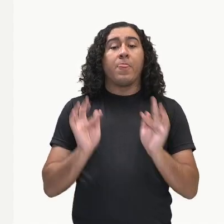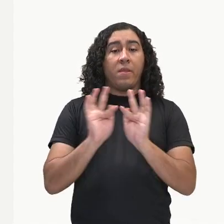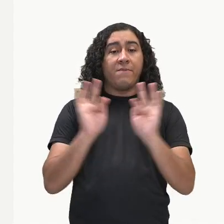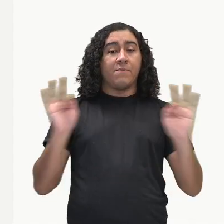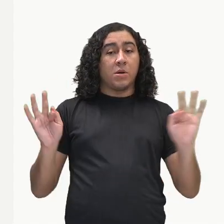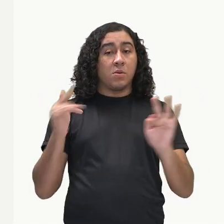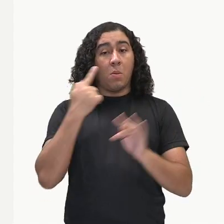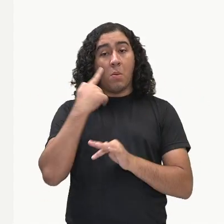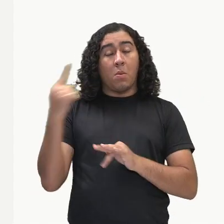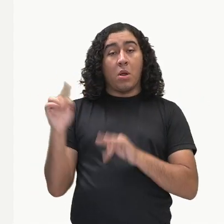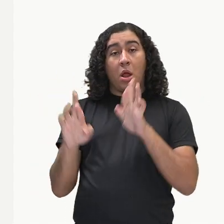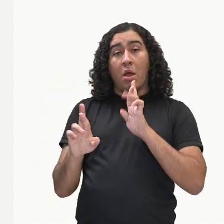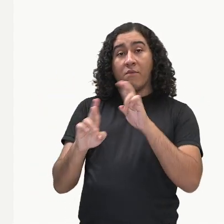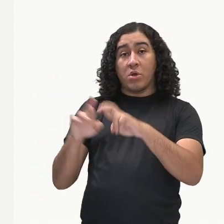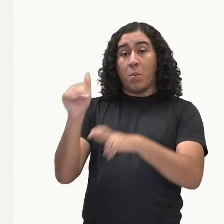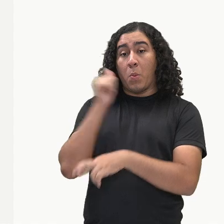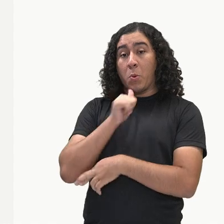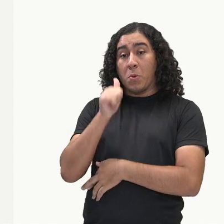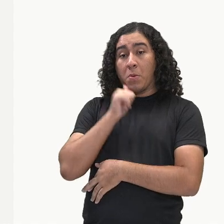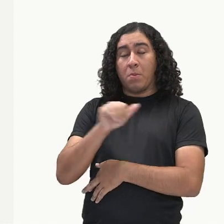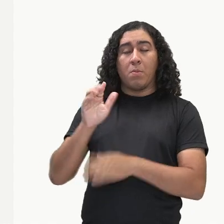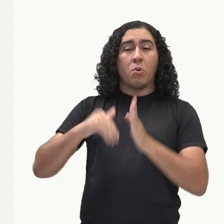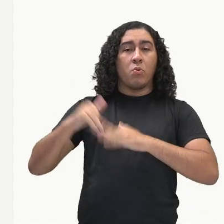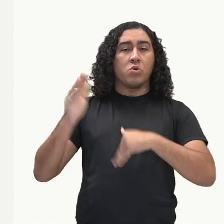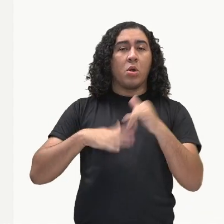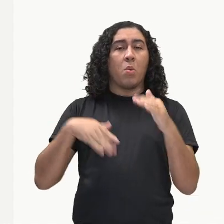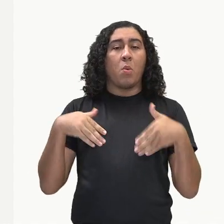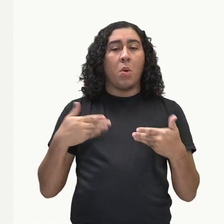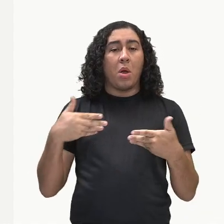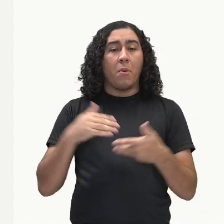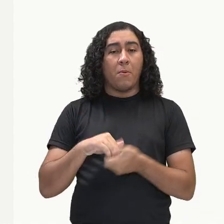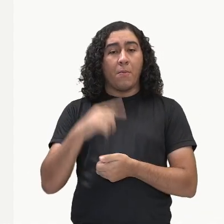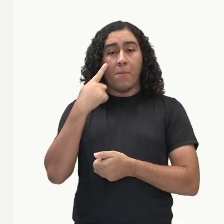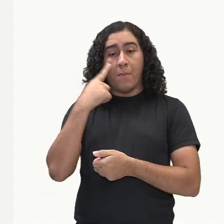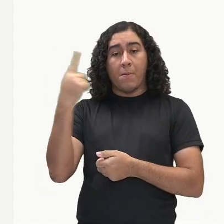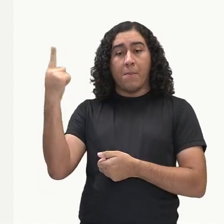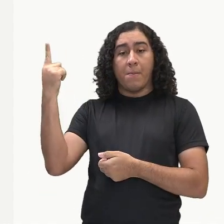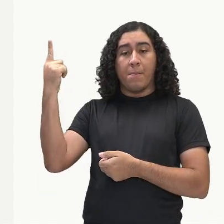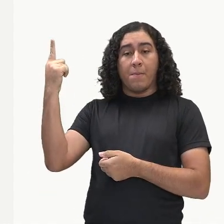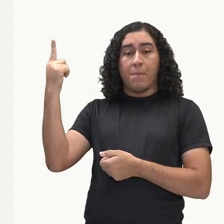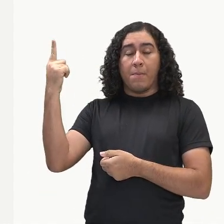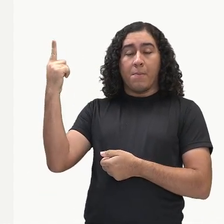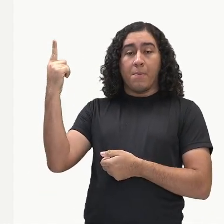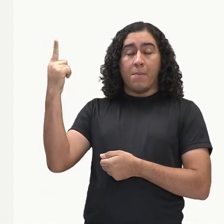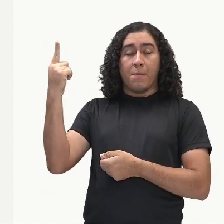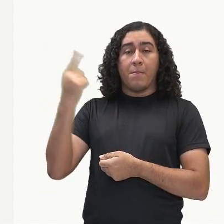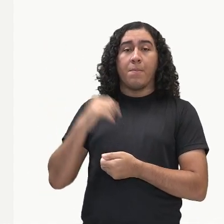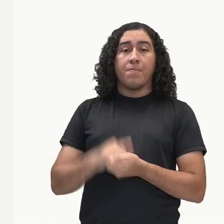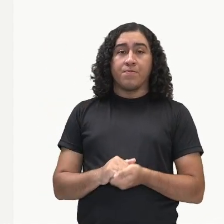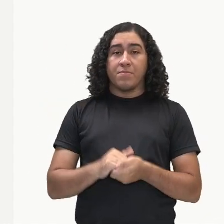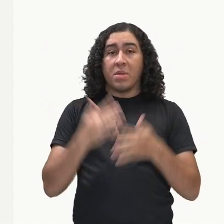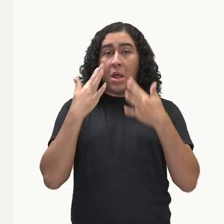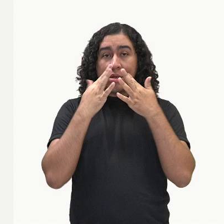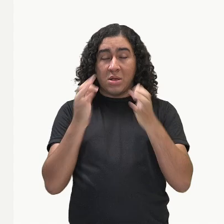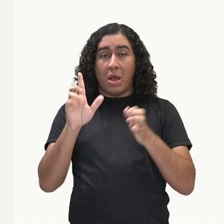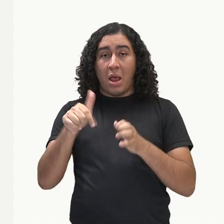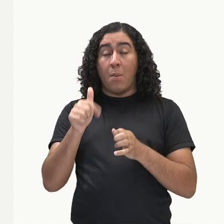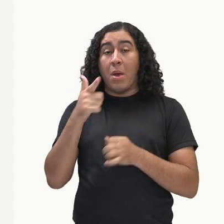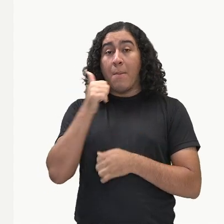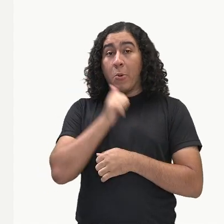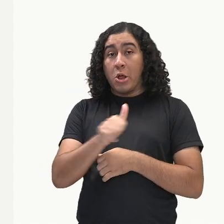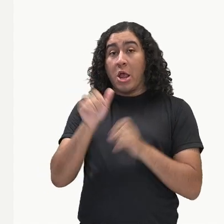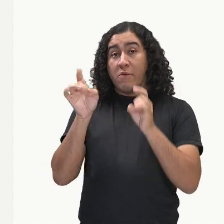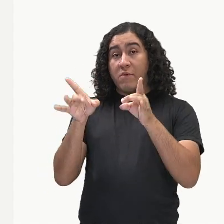se referindo a essa moça, né? Que a profissão dela é a seguinte, ó. Clothing saleswoman. É uma vendedora de roupas,